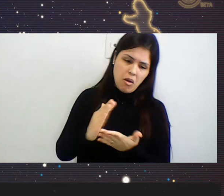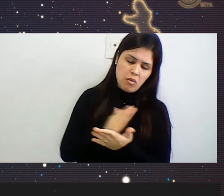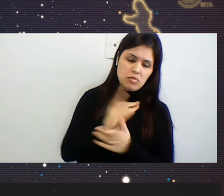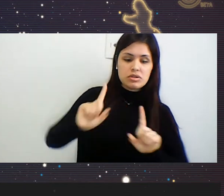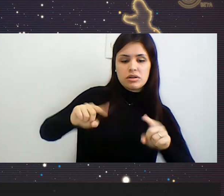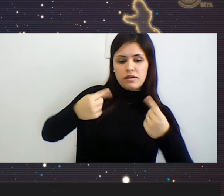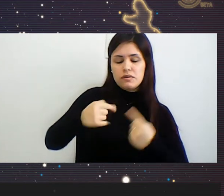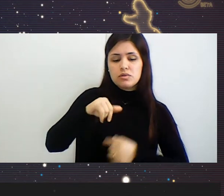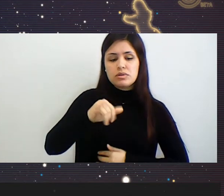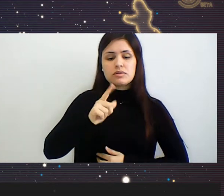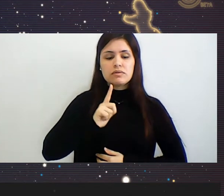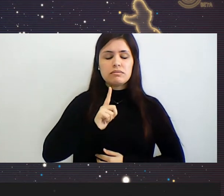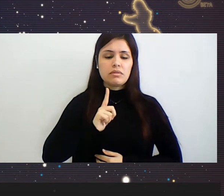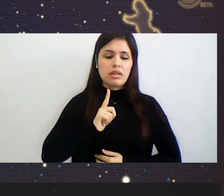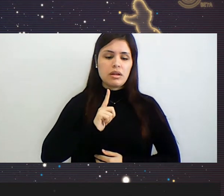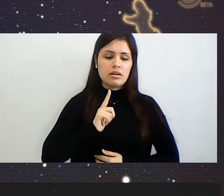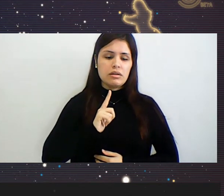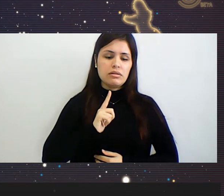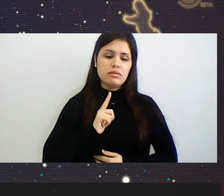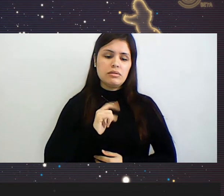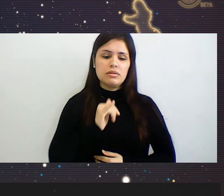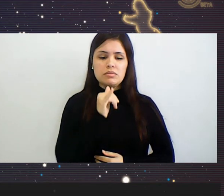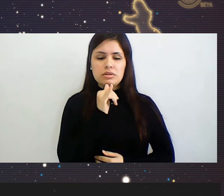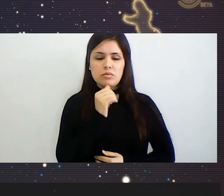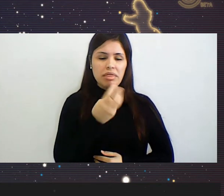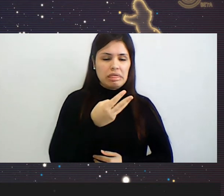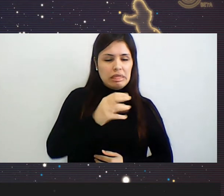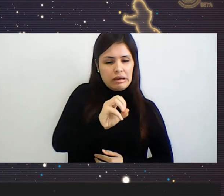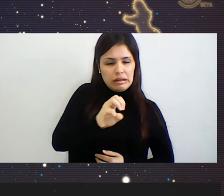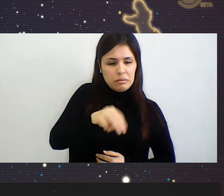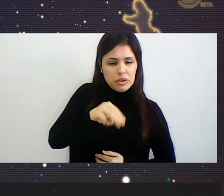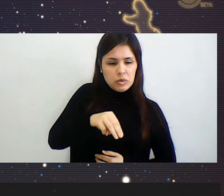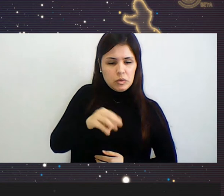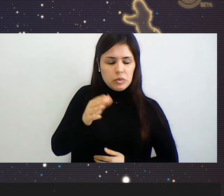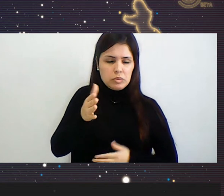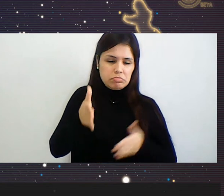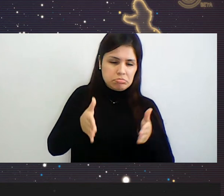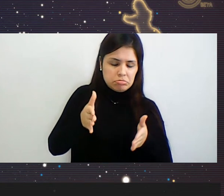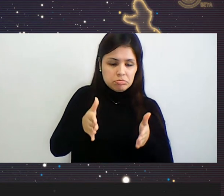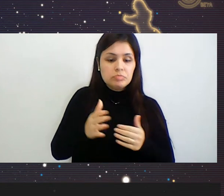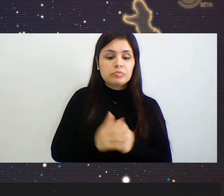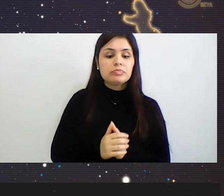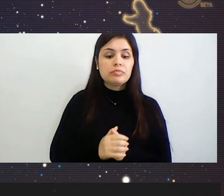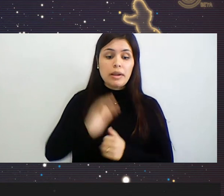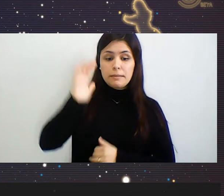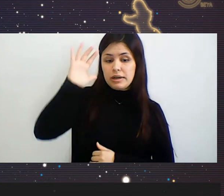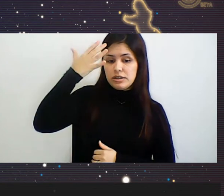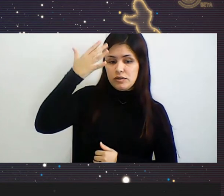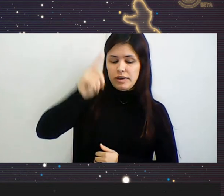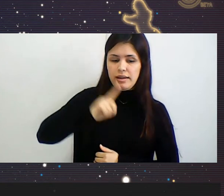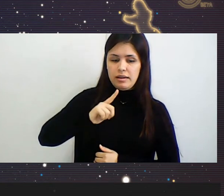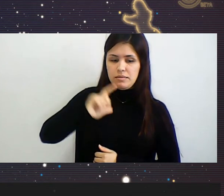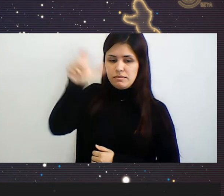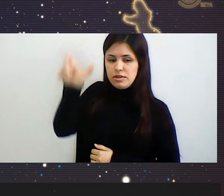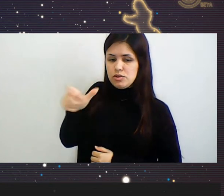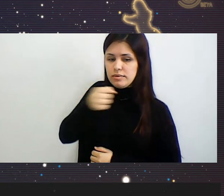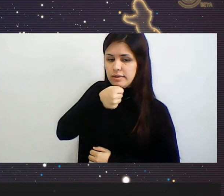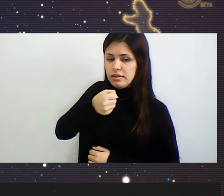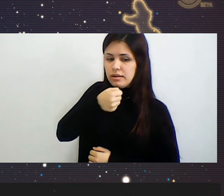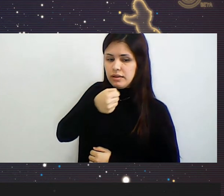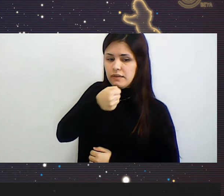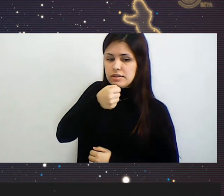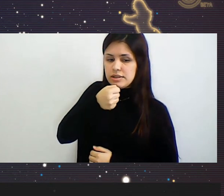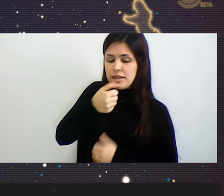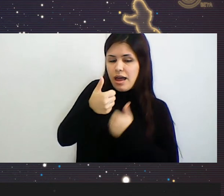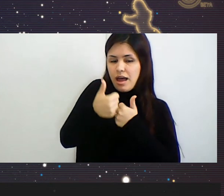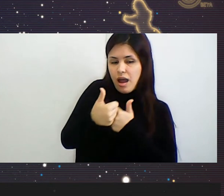você tem, digamos, 30 minutos, algum tempo para resolver, com algum entrevistador, uma entrevistadora, lhe acompanhando